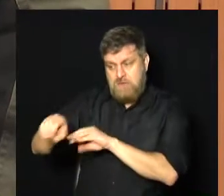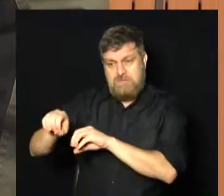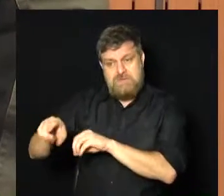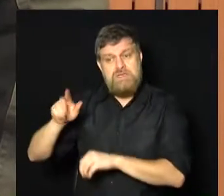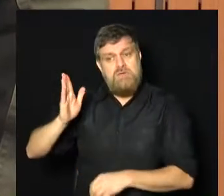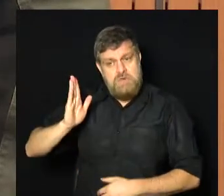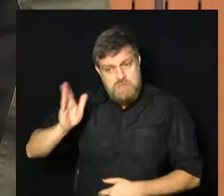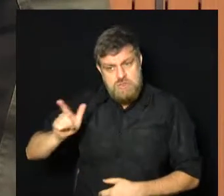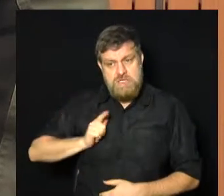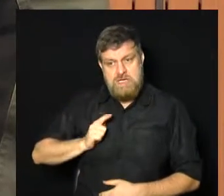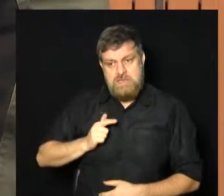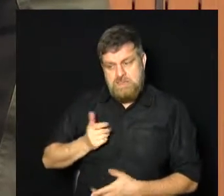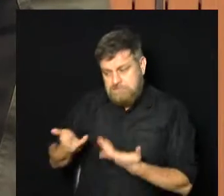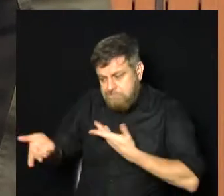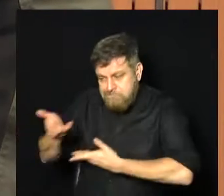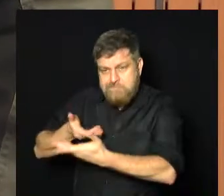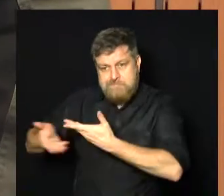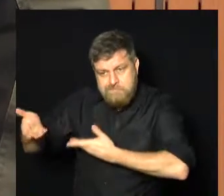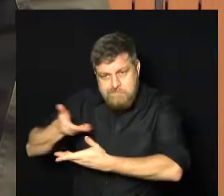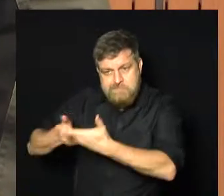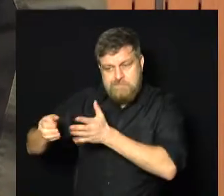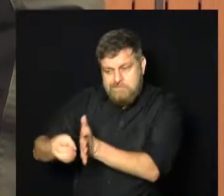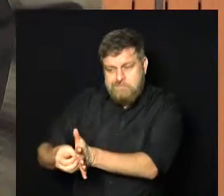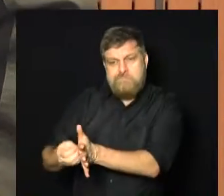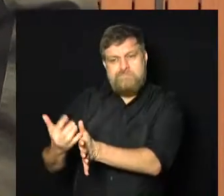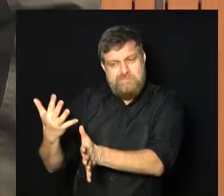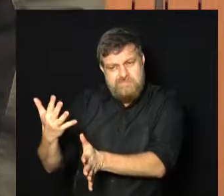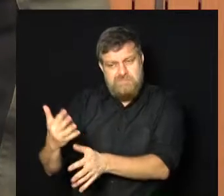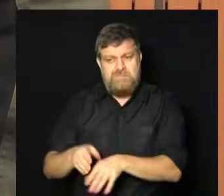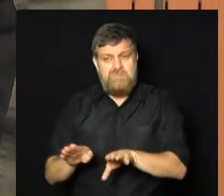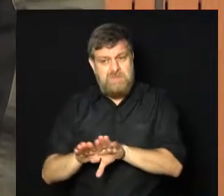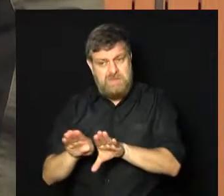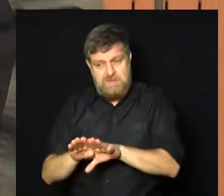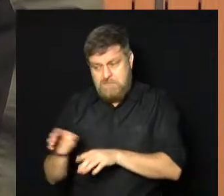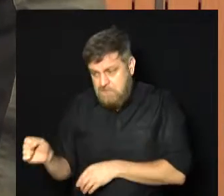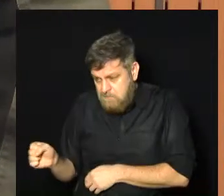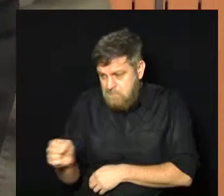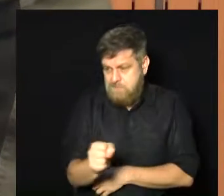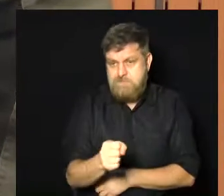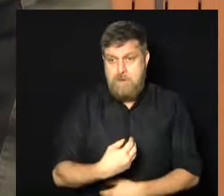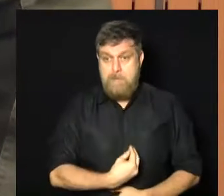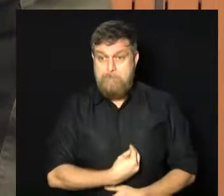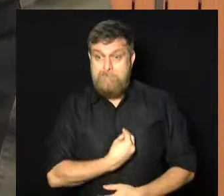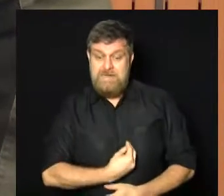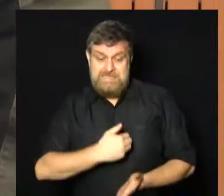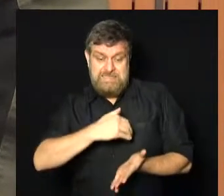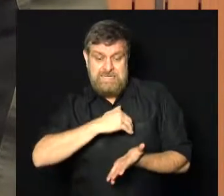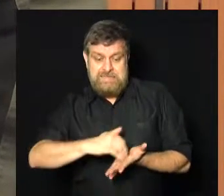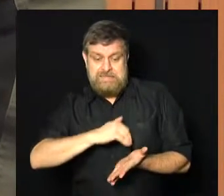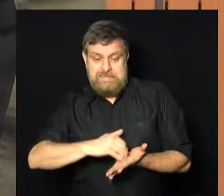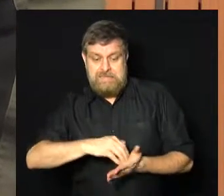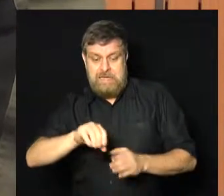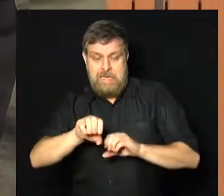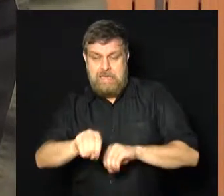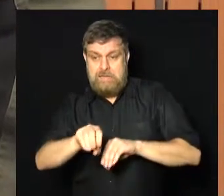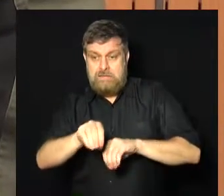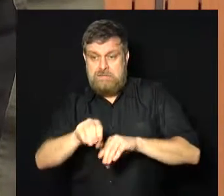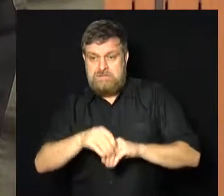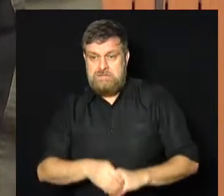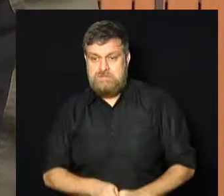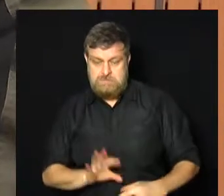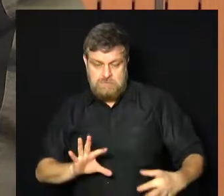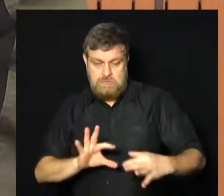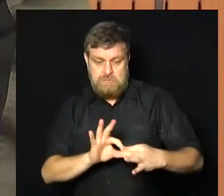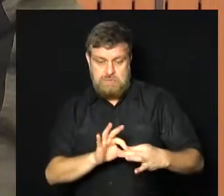recebido a comissão por mais vezes e poderia também estar aqui conosco nesse debate junto à Comissão de